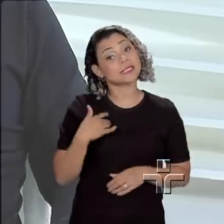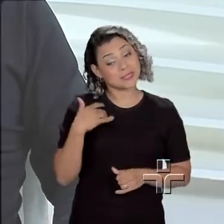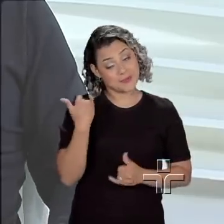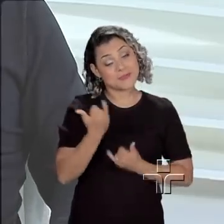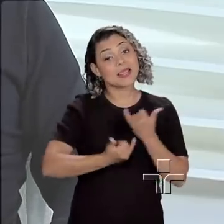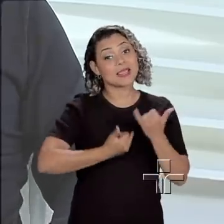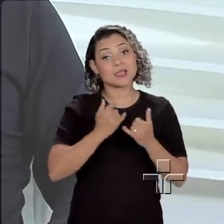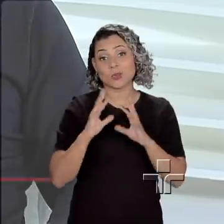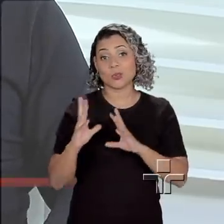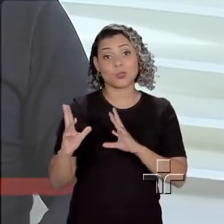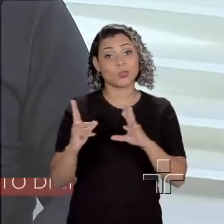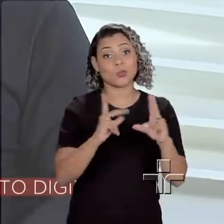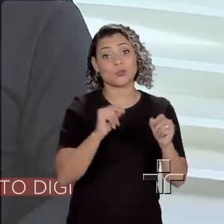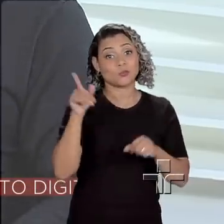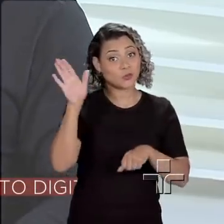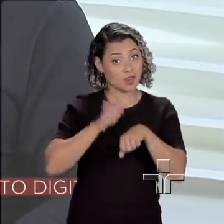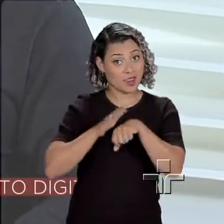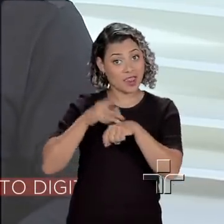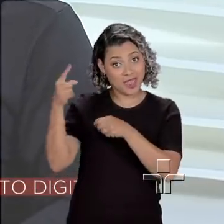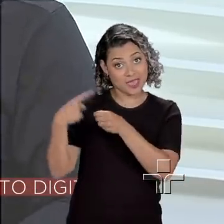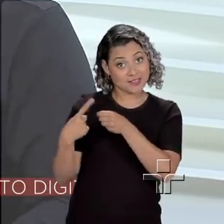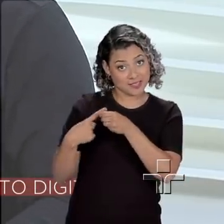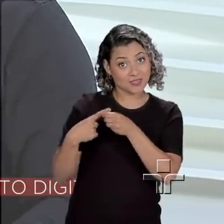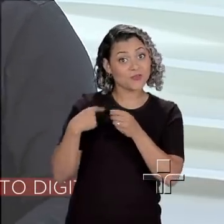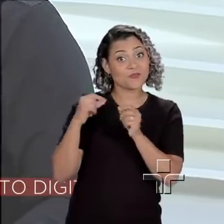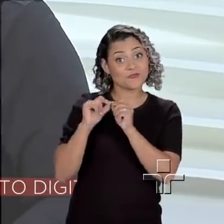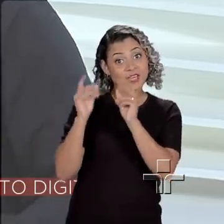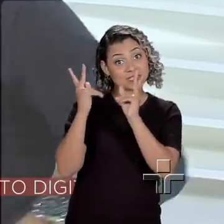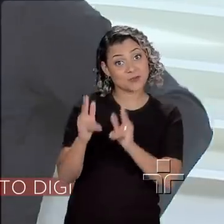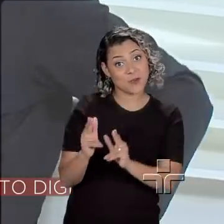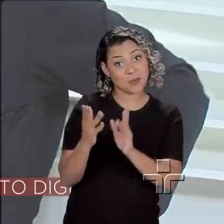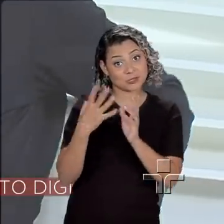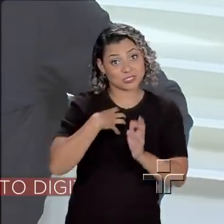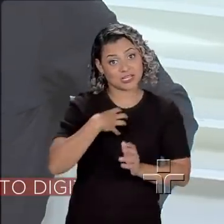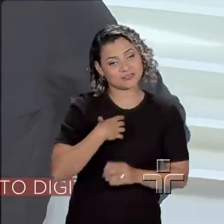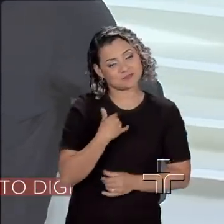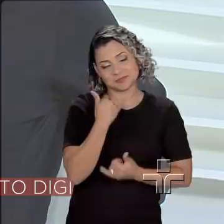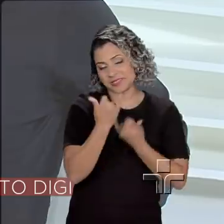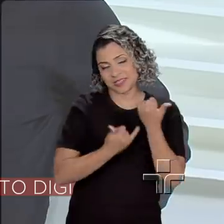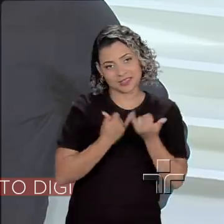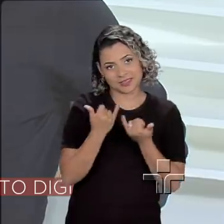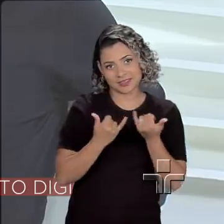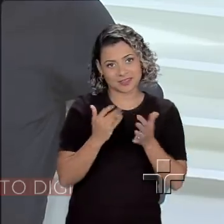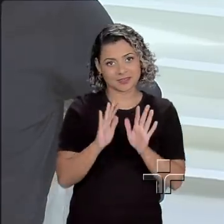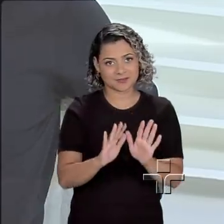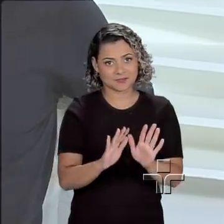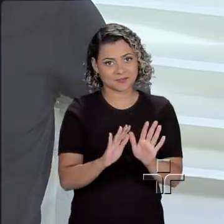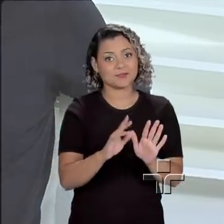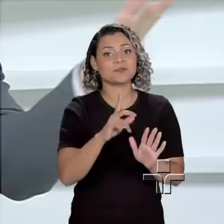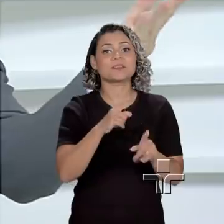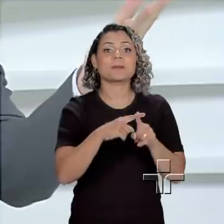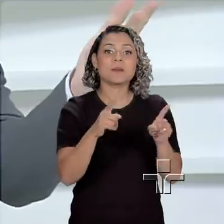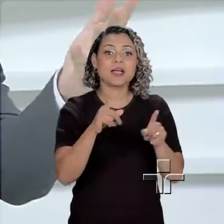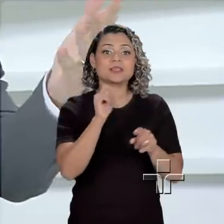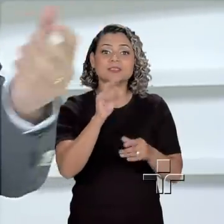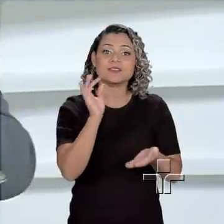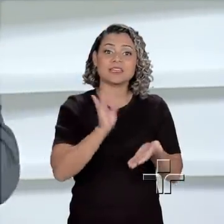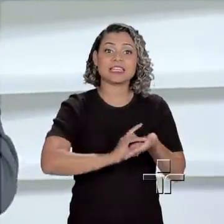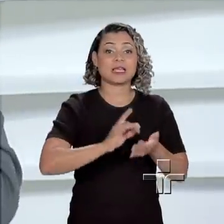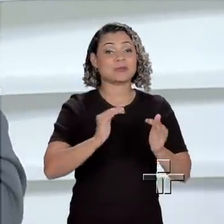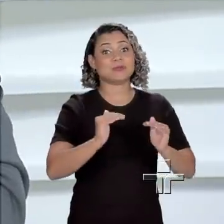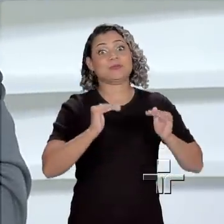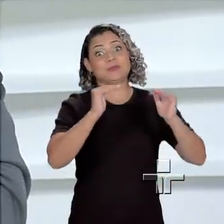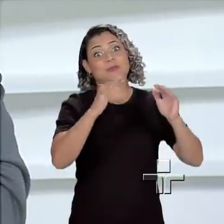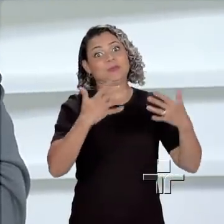dizer todo mundo em Itaperoá faz isso. Mas isso não é necessariamente verdade. O Silicon Valley estaria enriquecido, vamos dizer